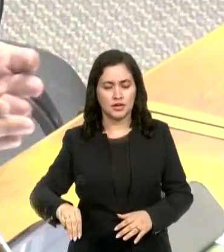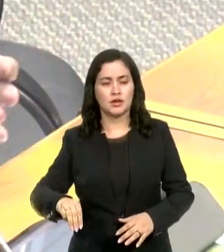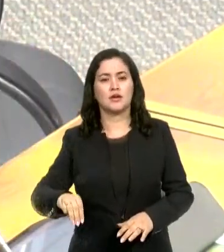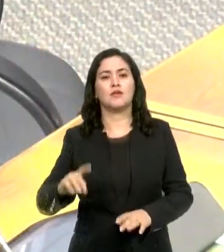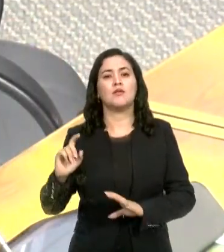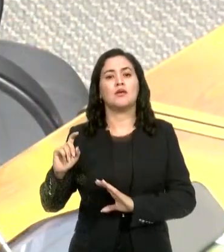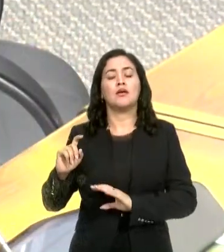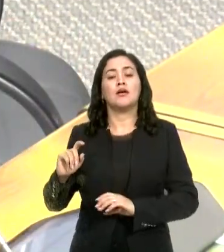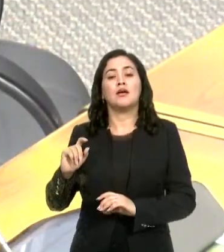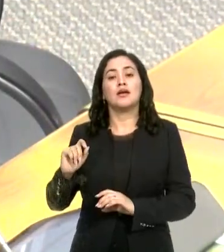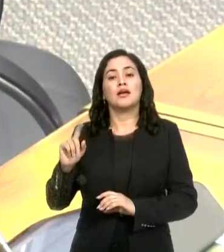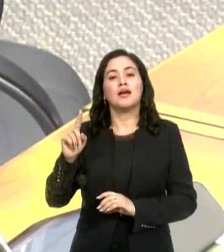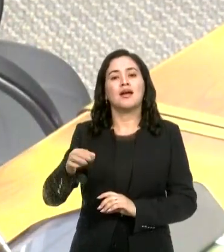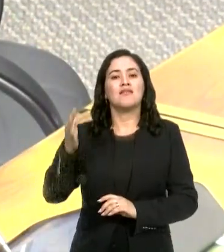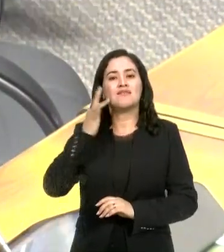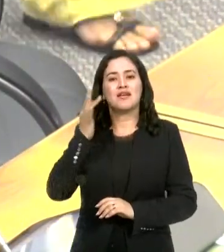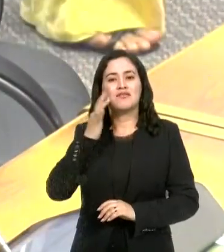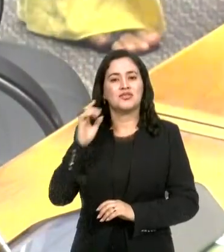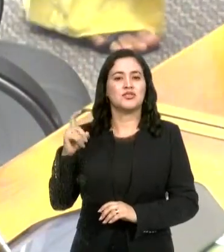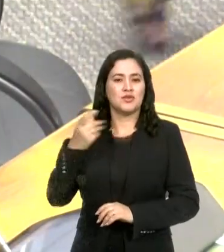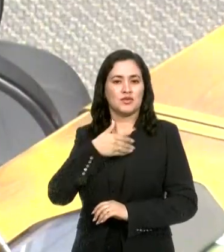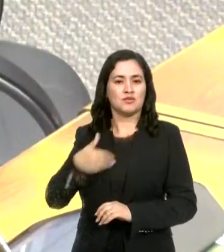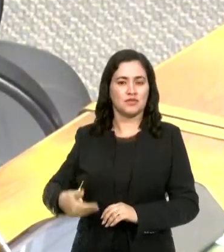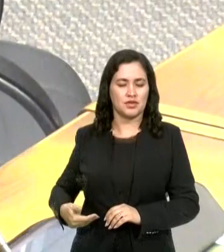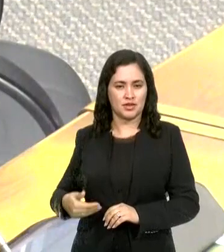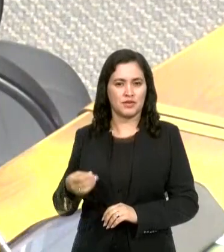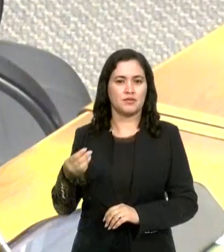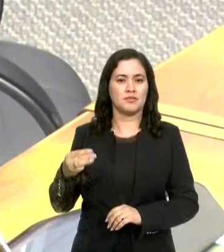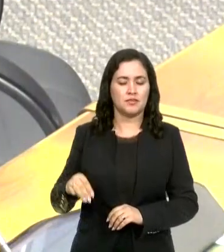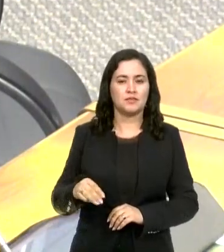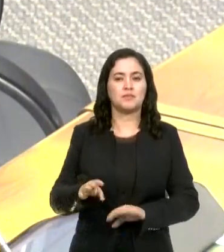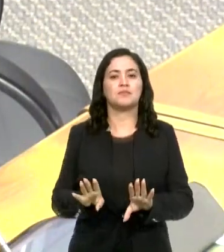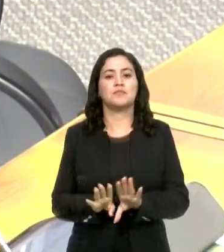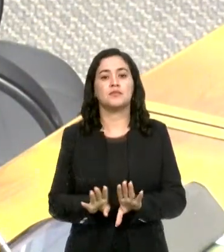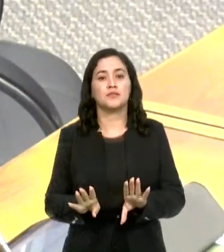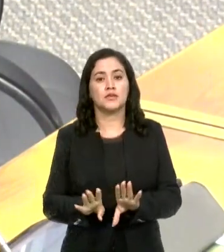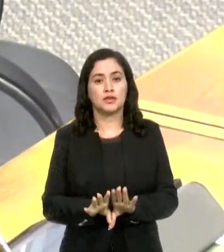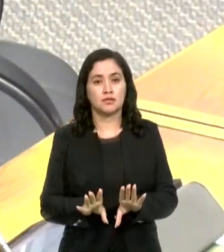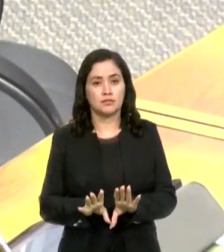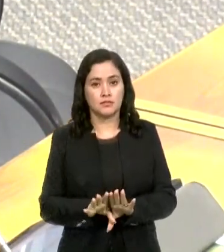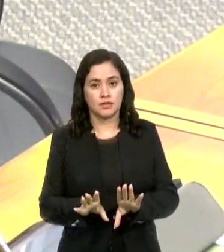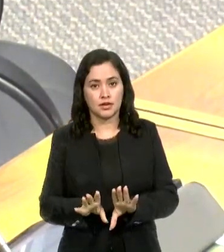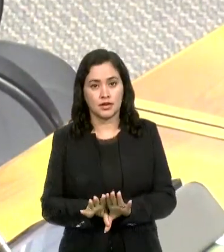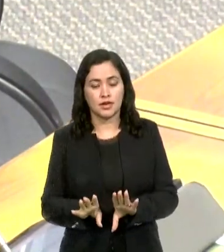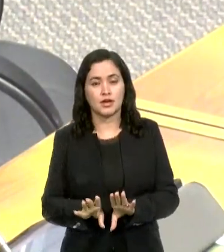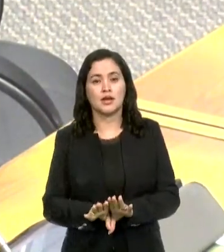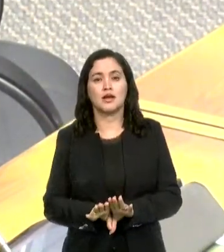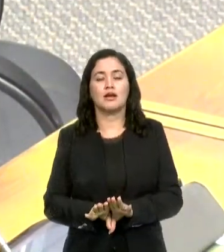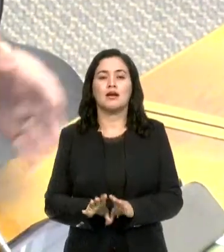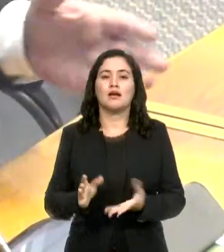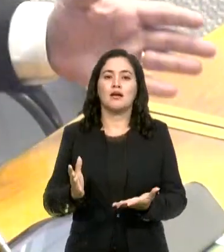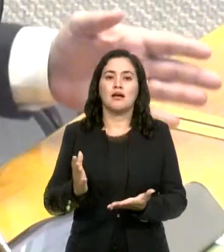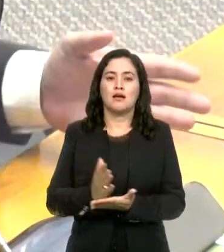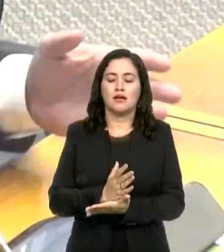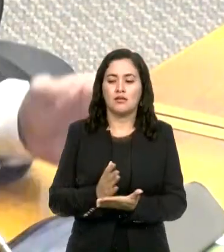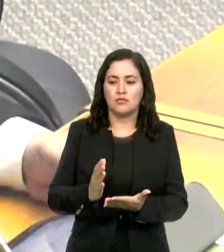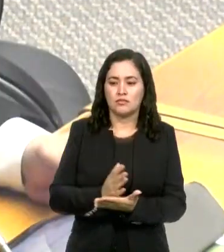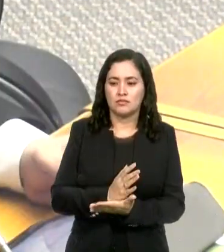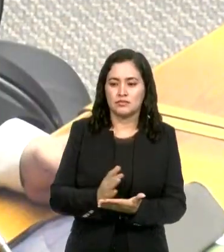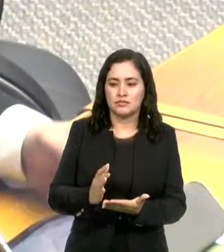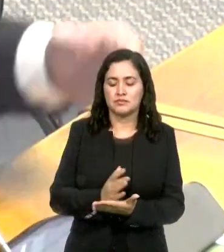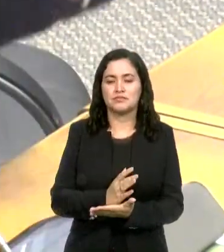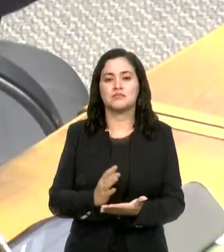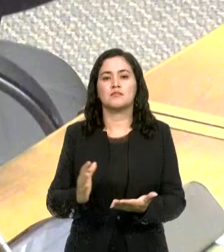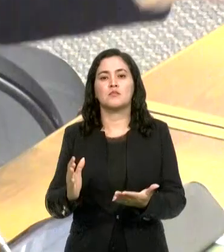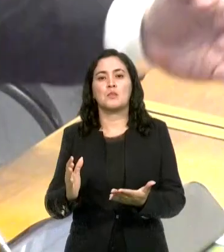escolas, resposta imediata do governo federal aos ataques que houve em escolas, infelizmente fomentado pelo armamentismo do